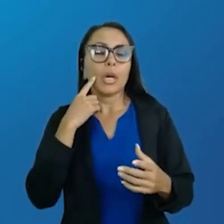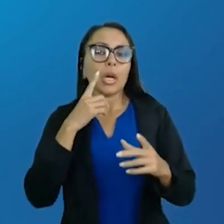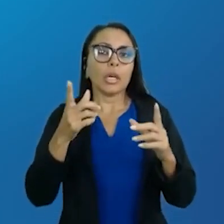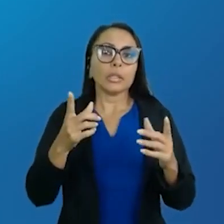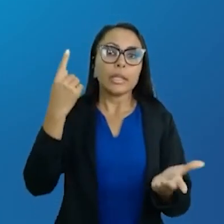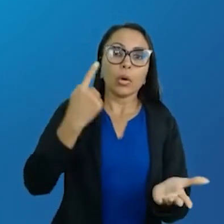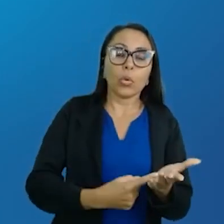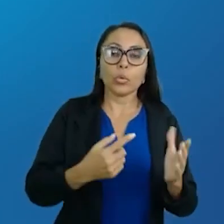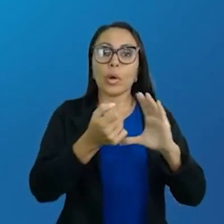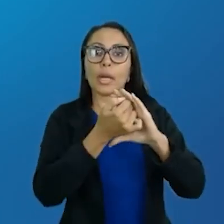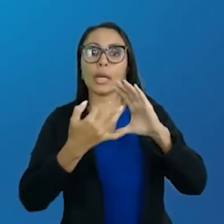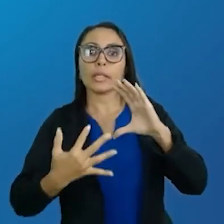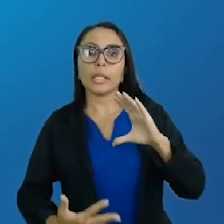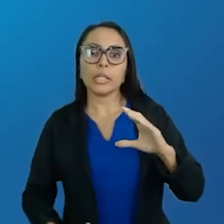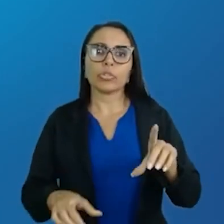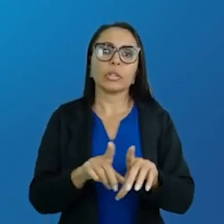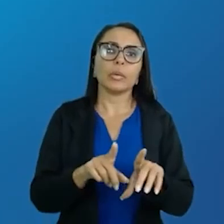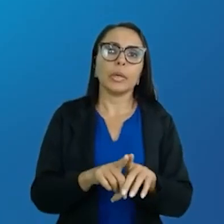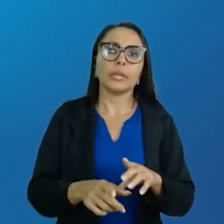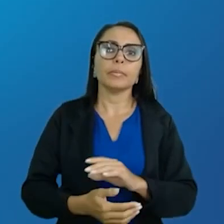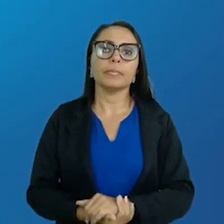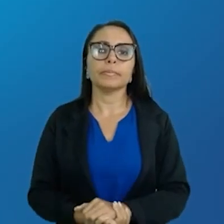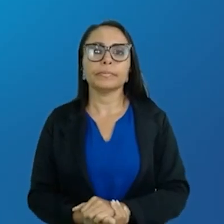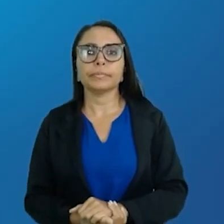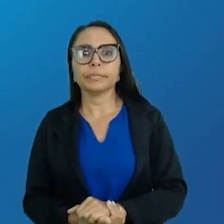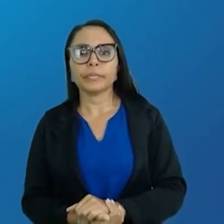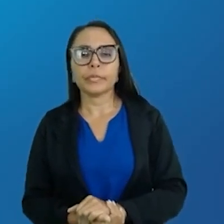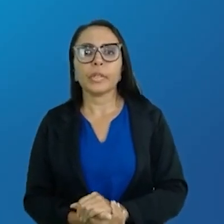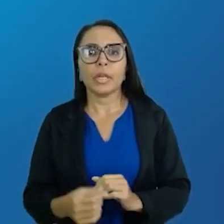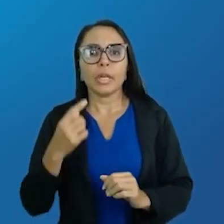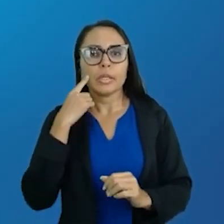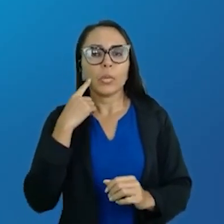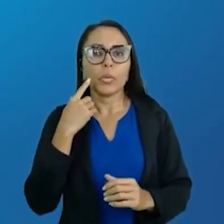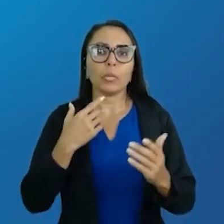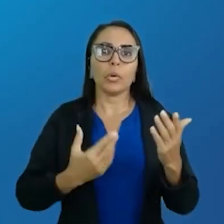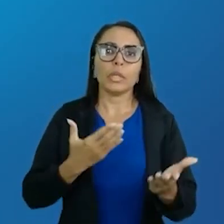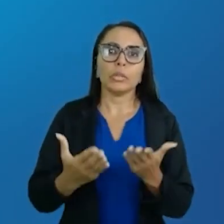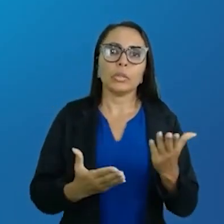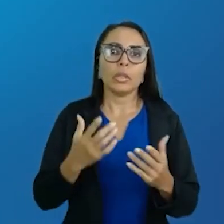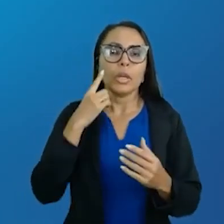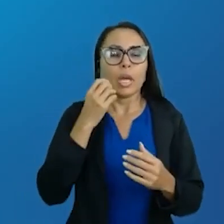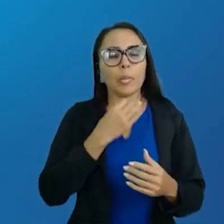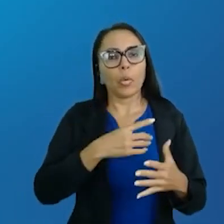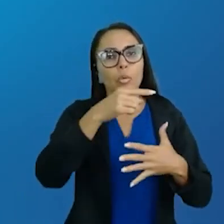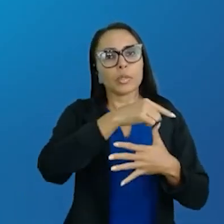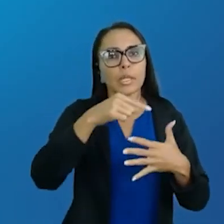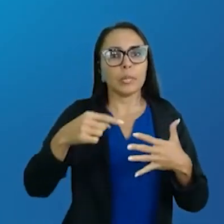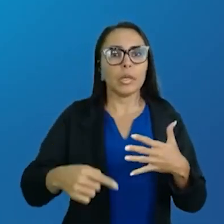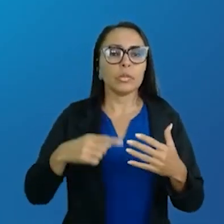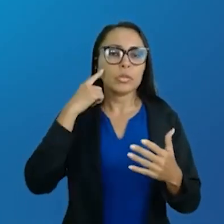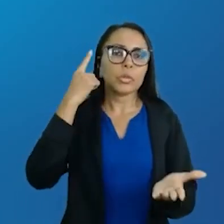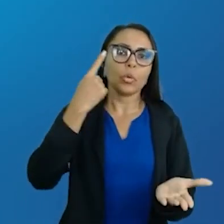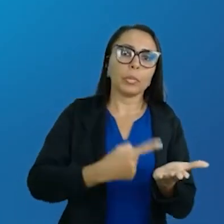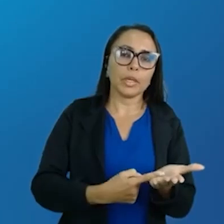características como uma parte redutível em um compilado, seja por sua cor, forma ou dimensão. É muito comum que elementos únicos se combinem em função de